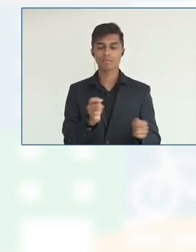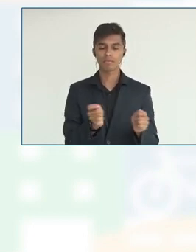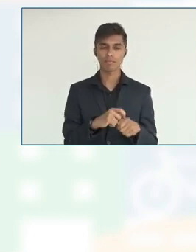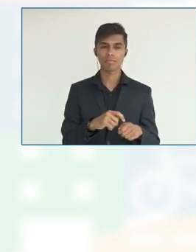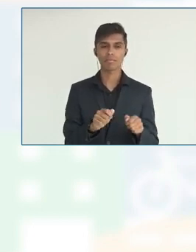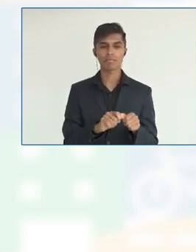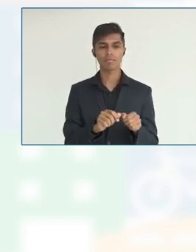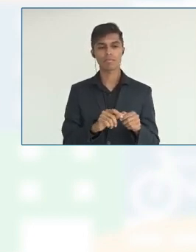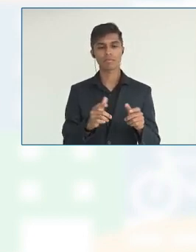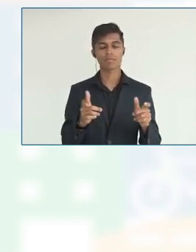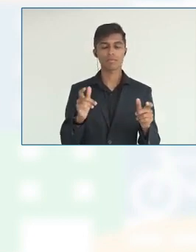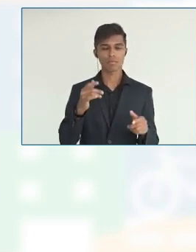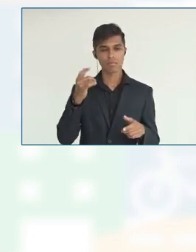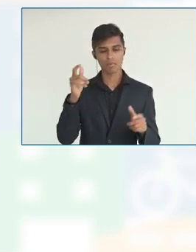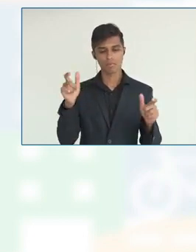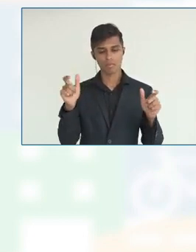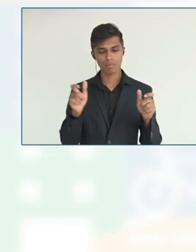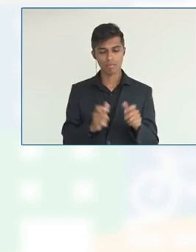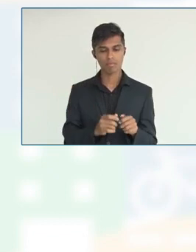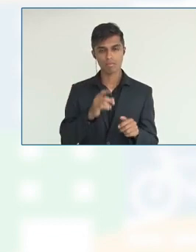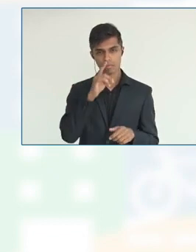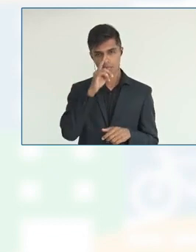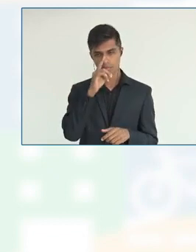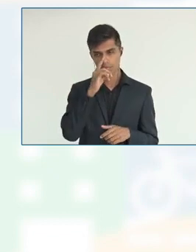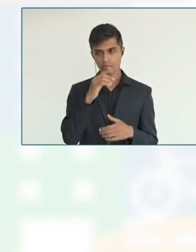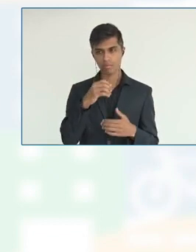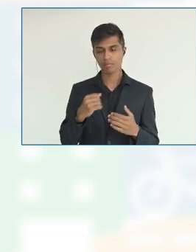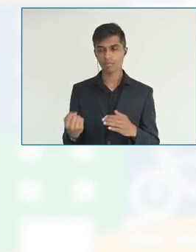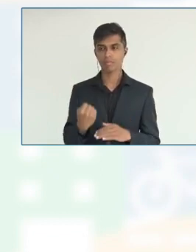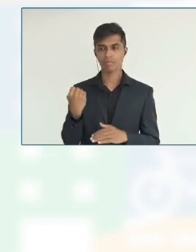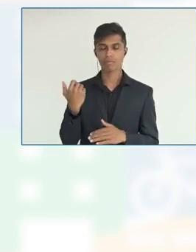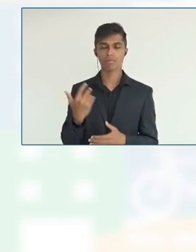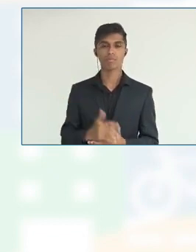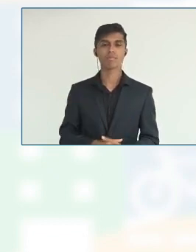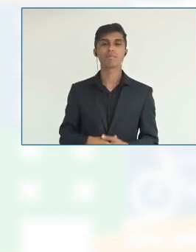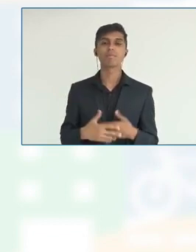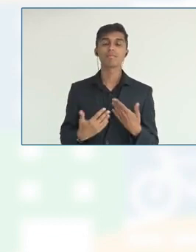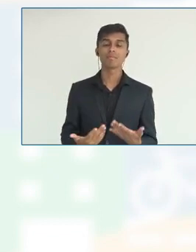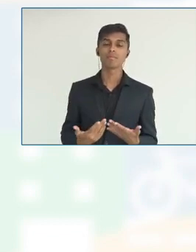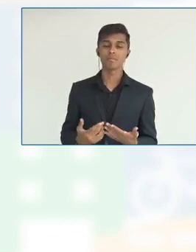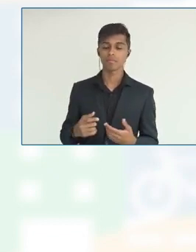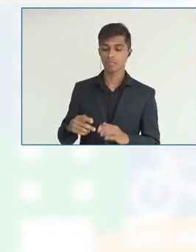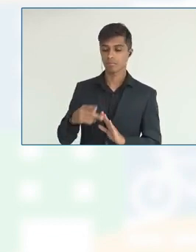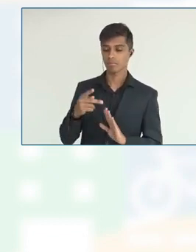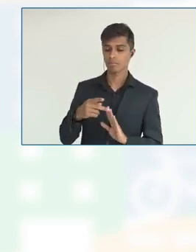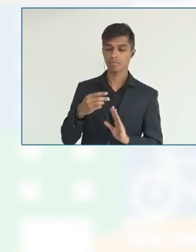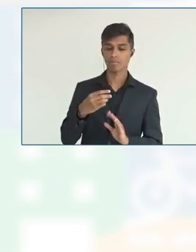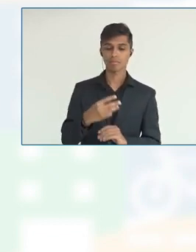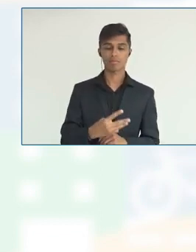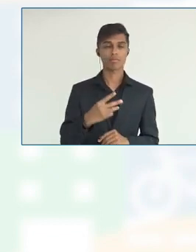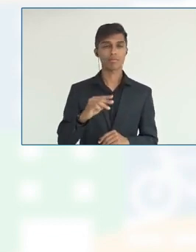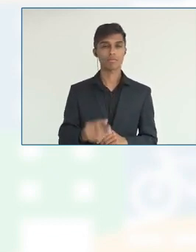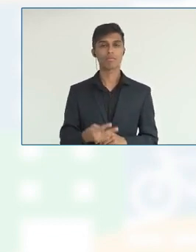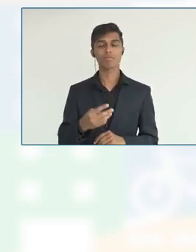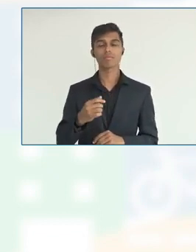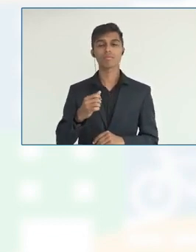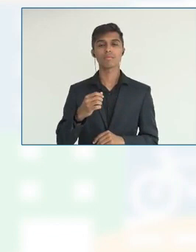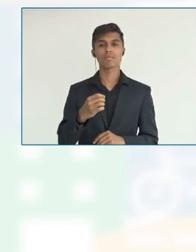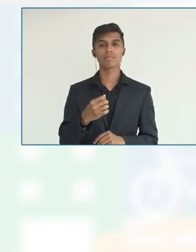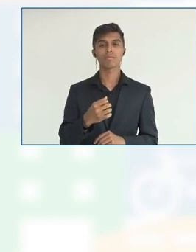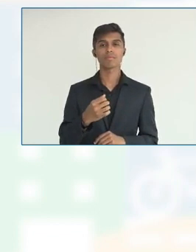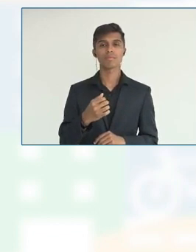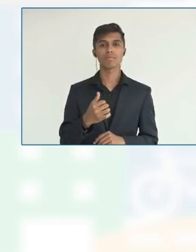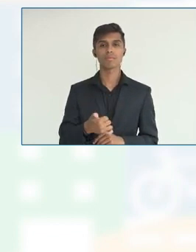para a minimização do risco ao agravo, né? Então, a portaria 3.143